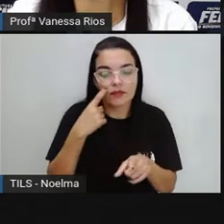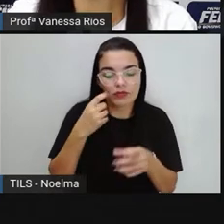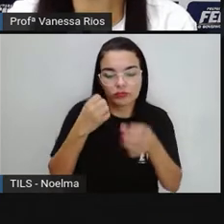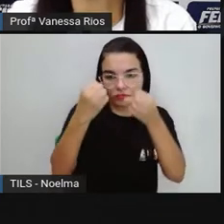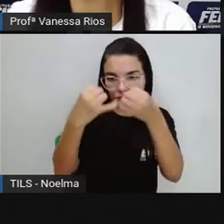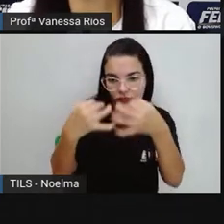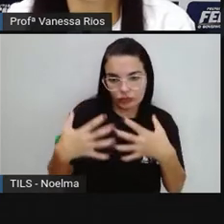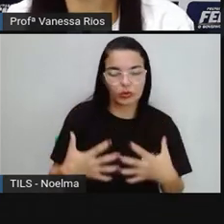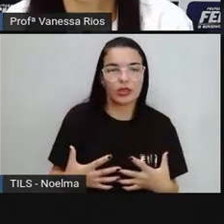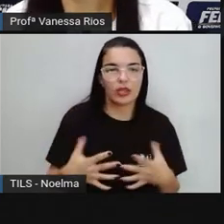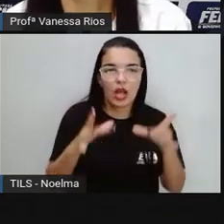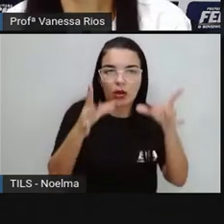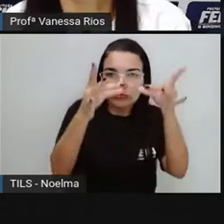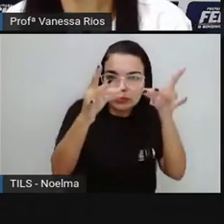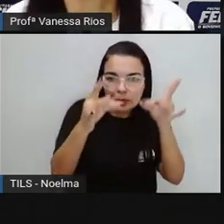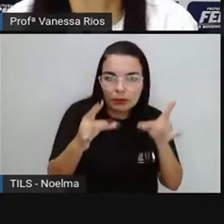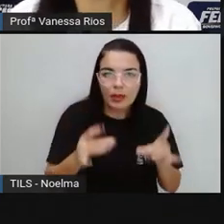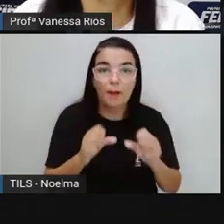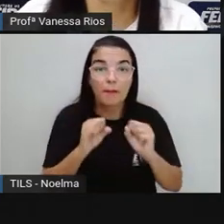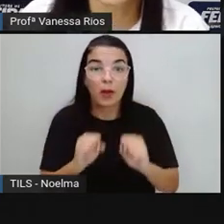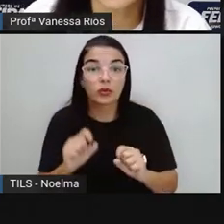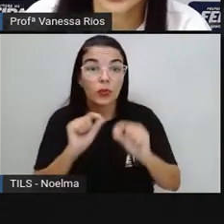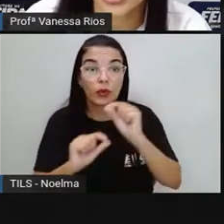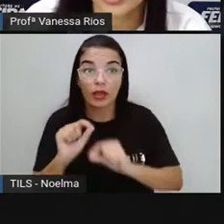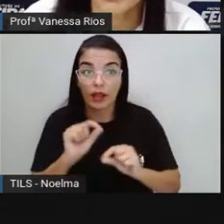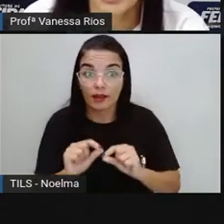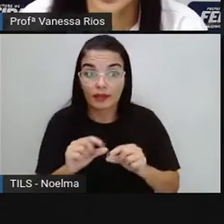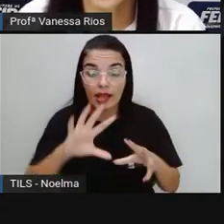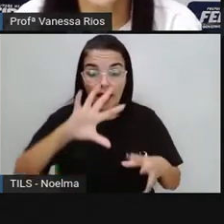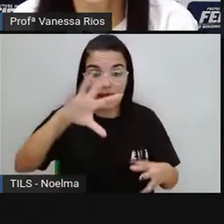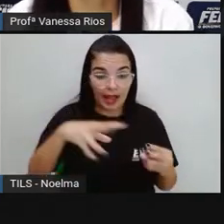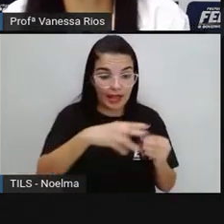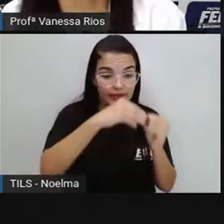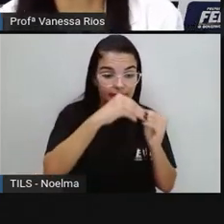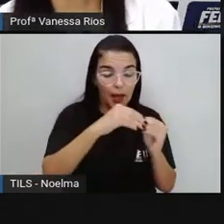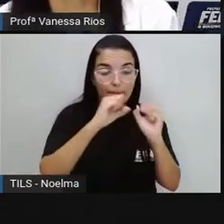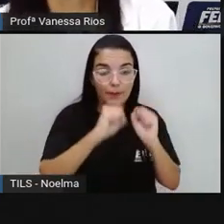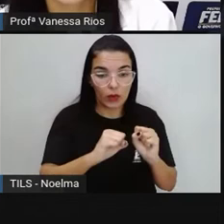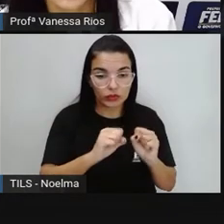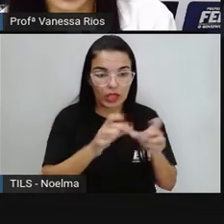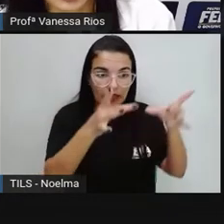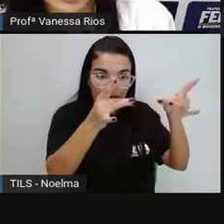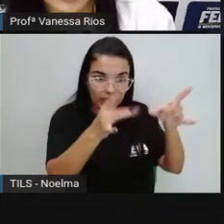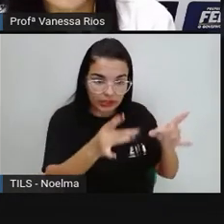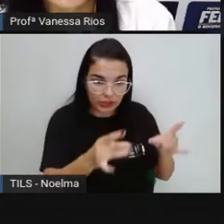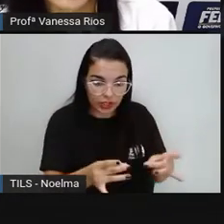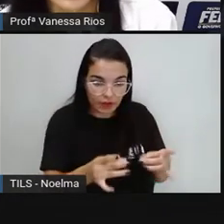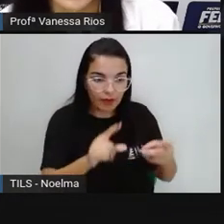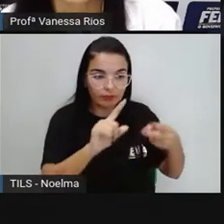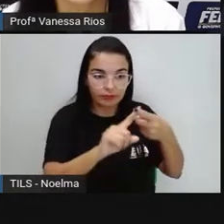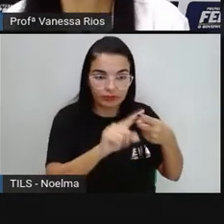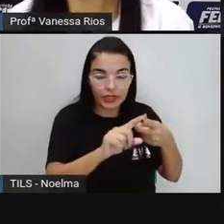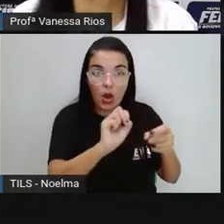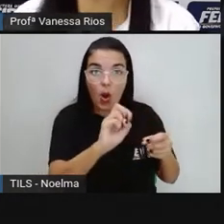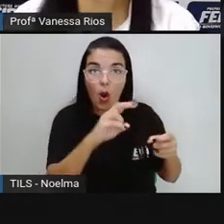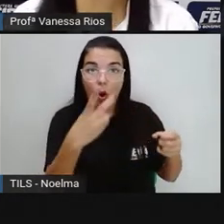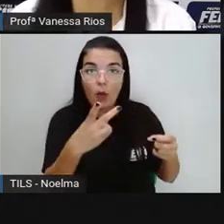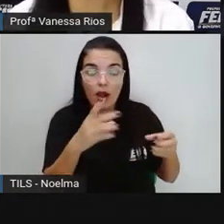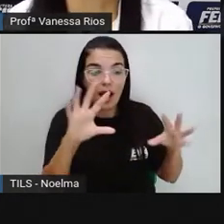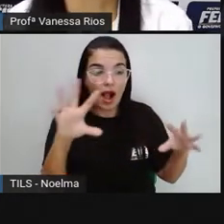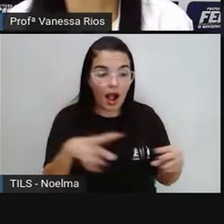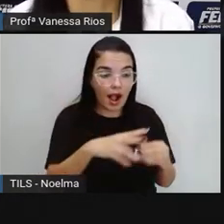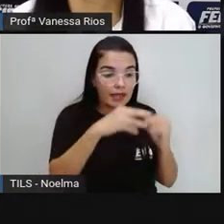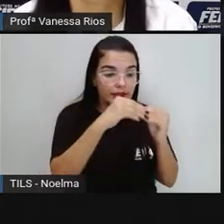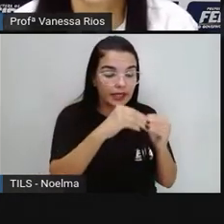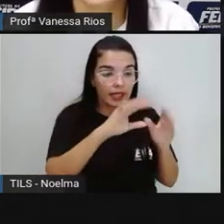porque as resenhas, elas podem ser descritiva ou crítica. As resenhas, ela